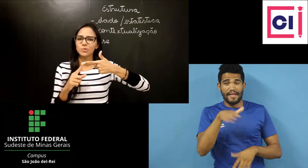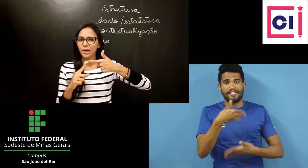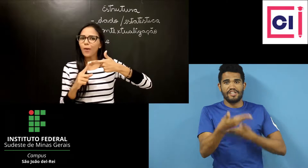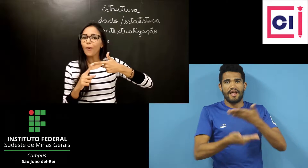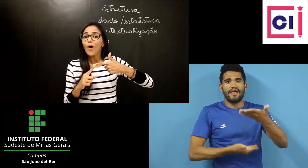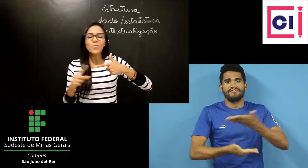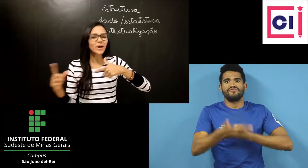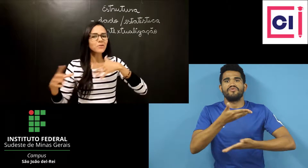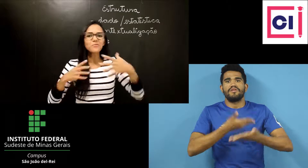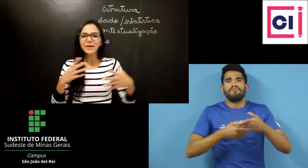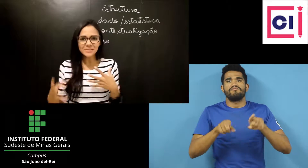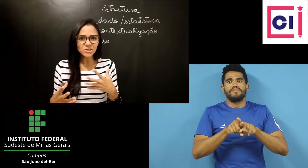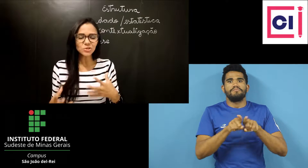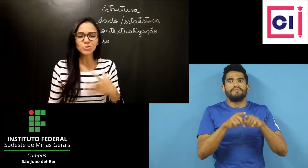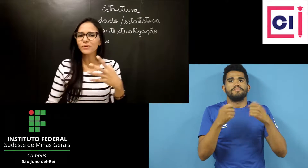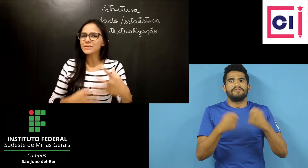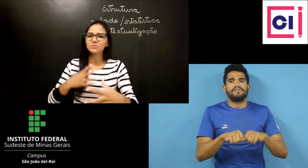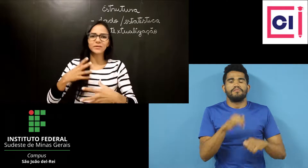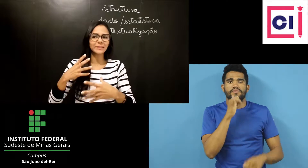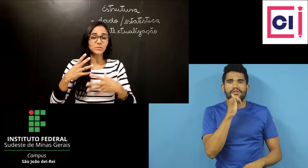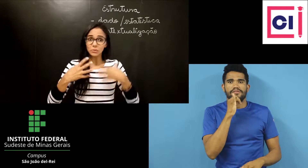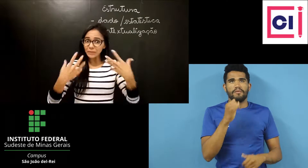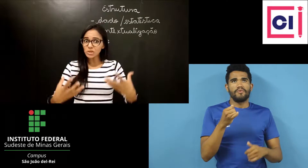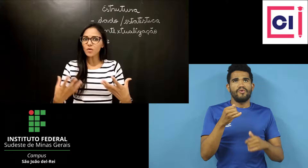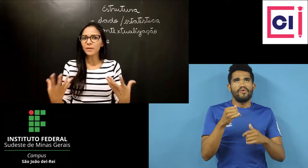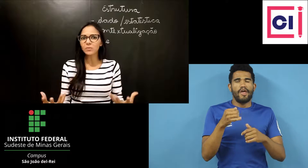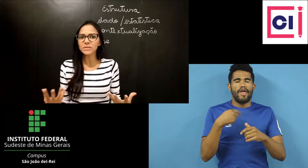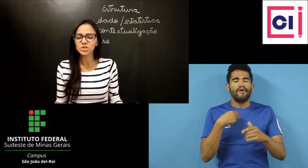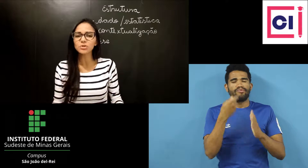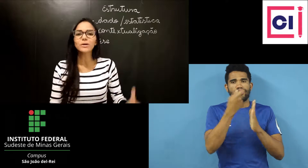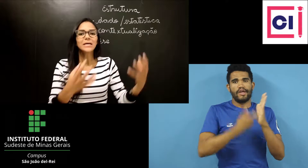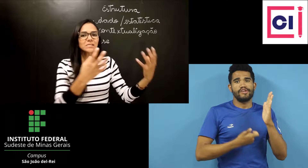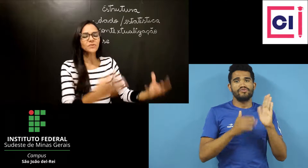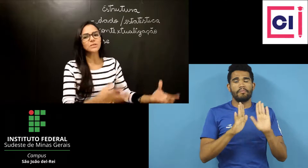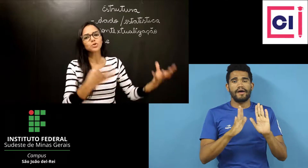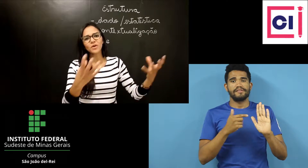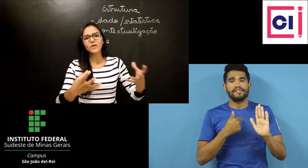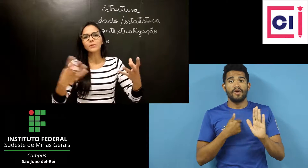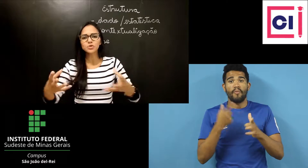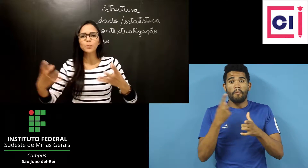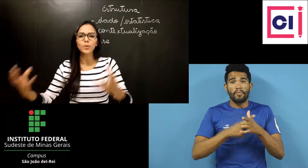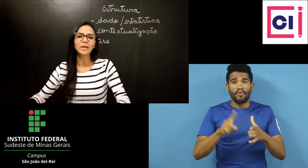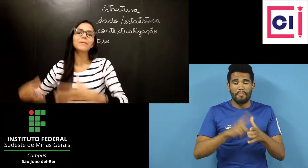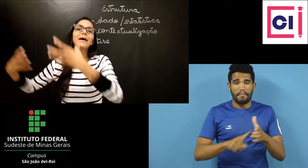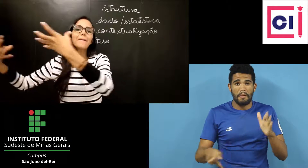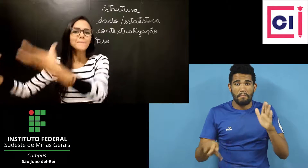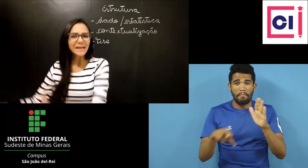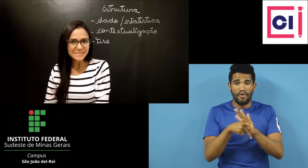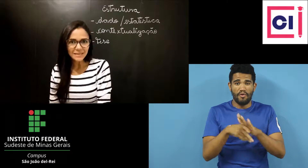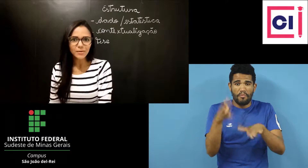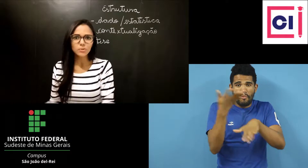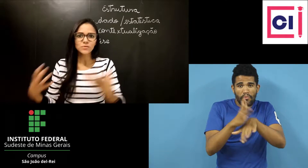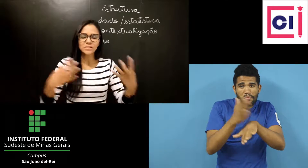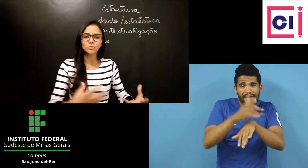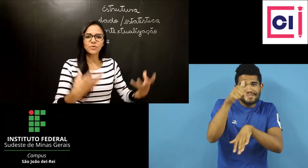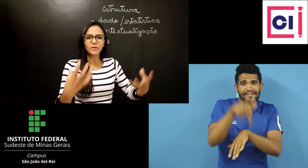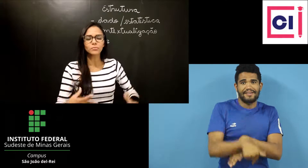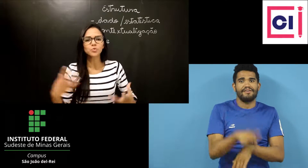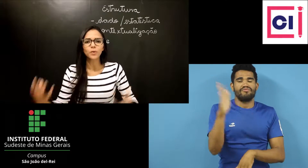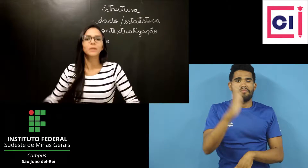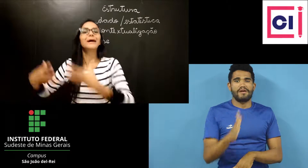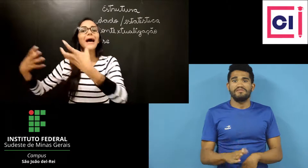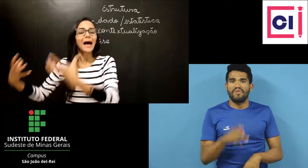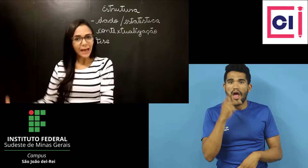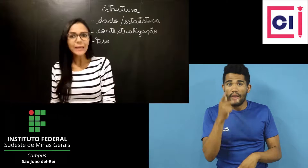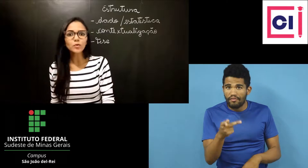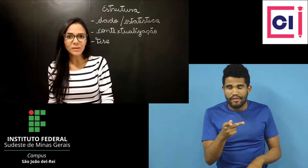ambiente nacional. Porque não faz sentido, seu texto vai perder o sentido se você não estiver falando de um problema brasileiro, se você não estiver falando